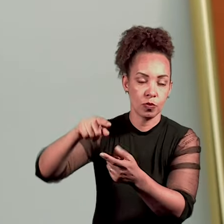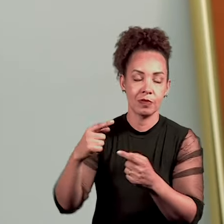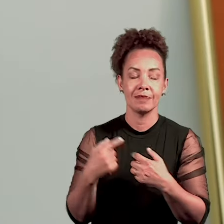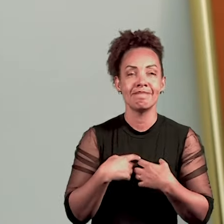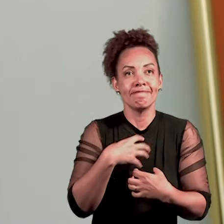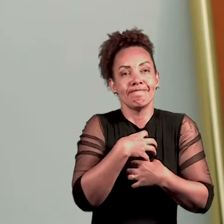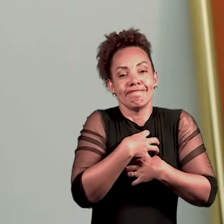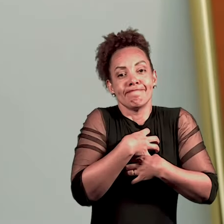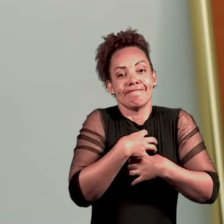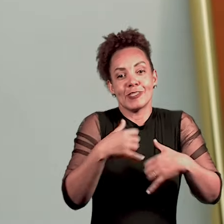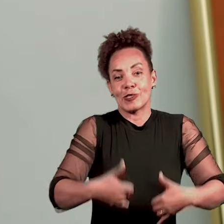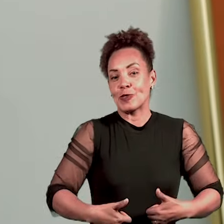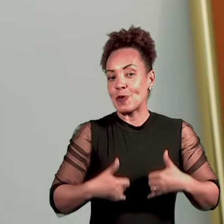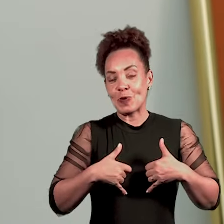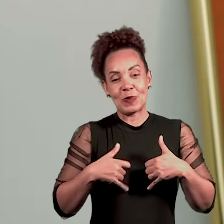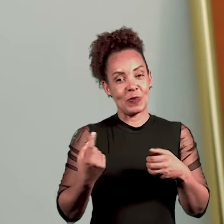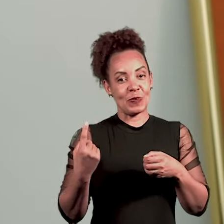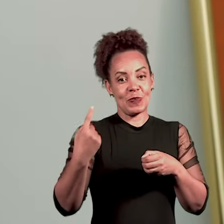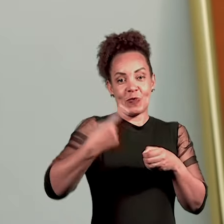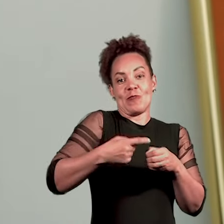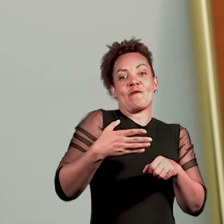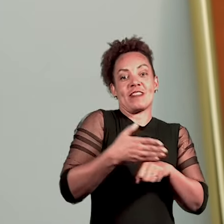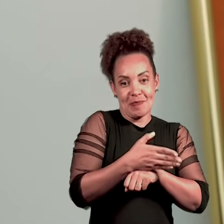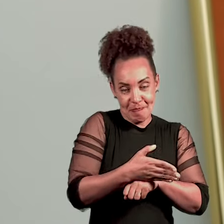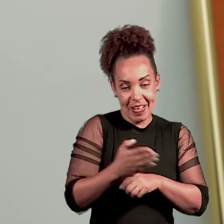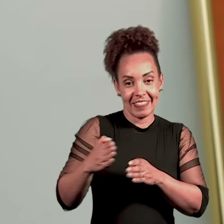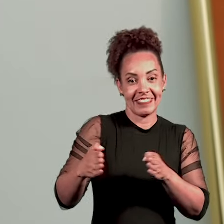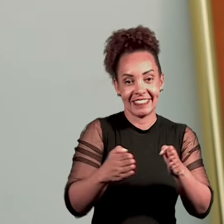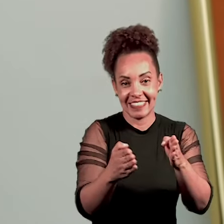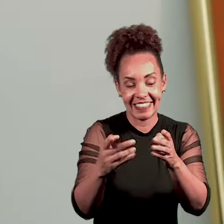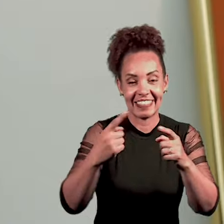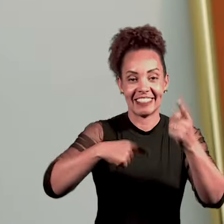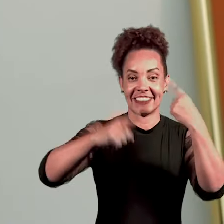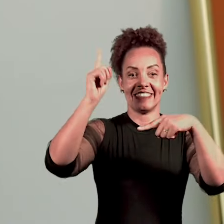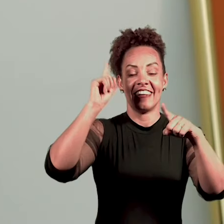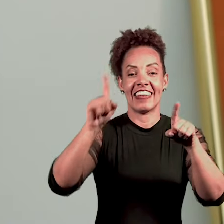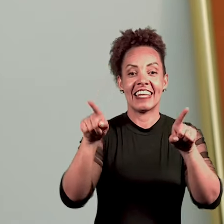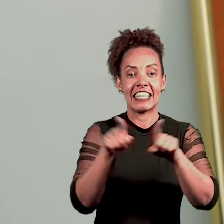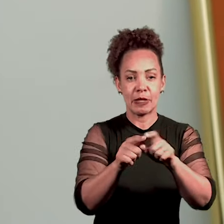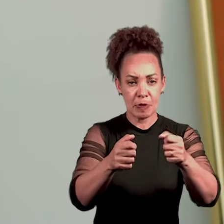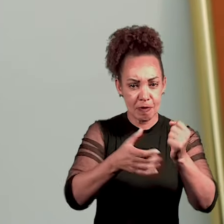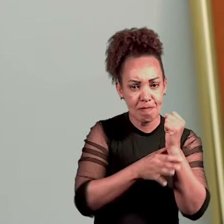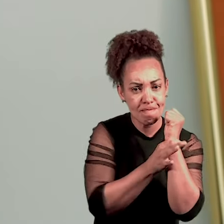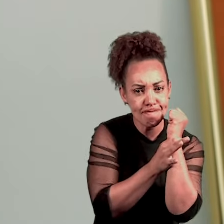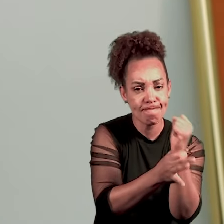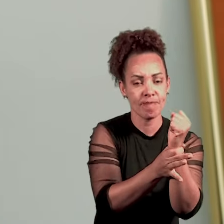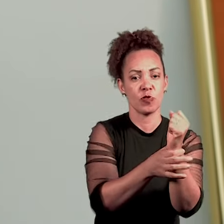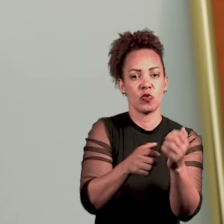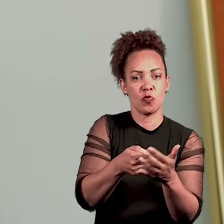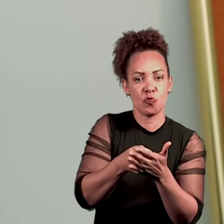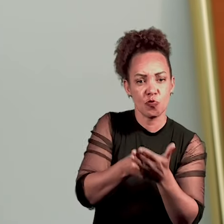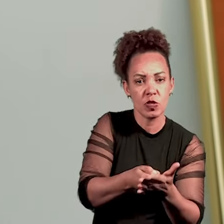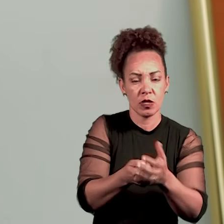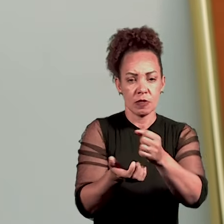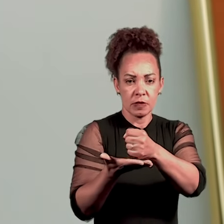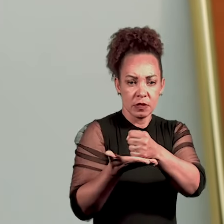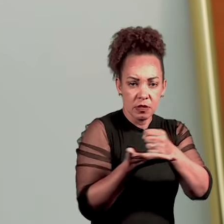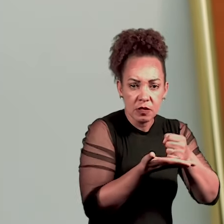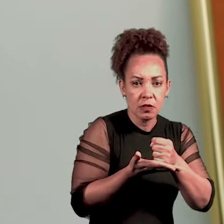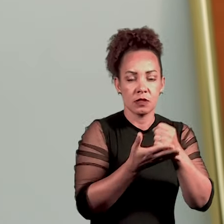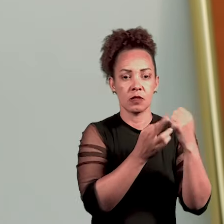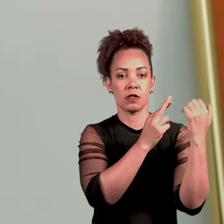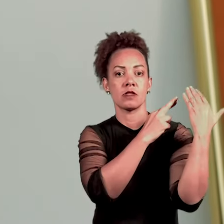ver a universidade como ela está hoje, que segue firme no seu processo de consolidação, de ancoragem nas